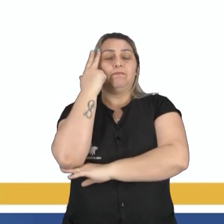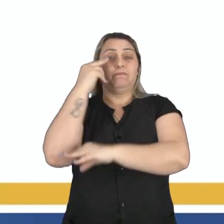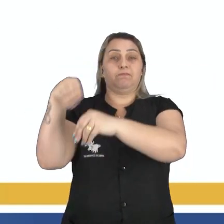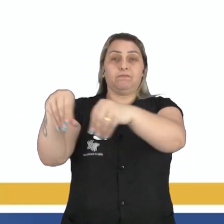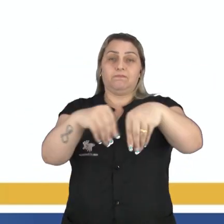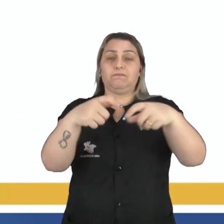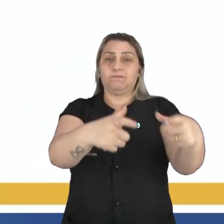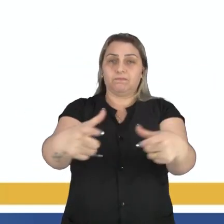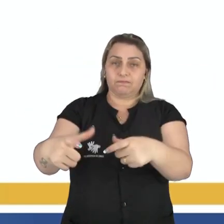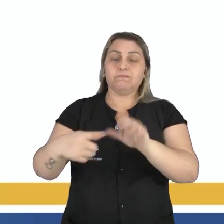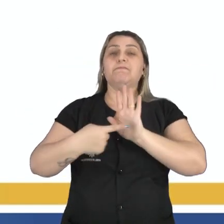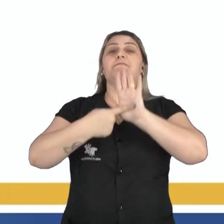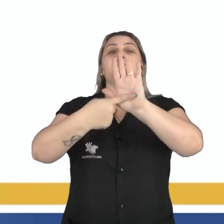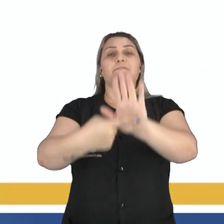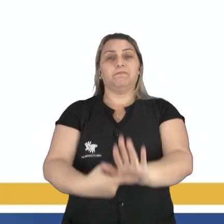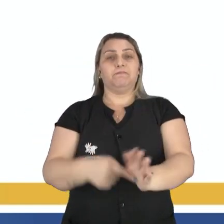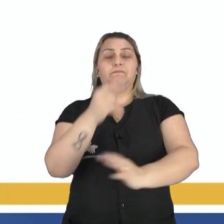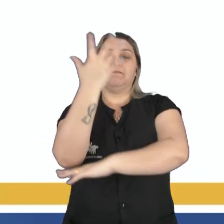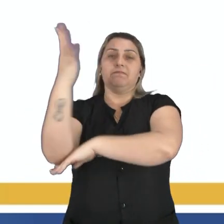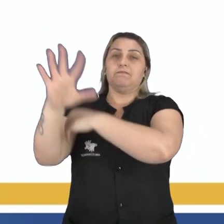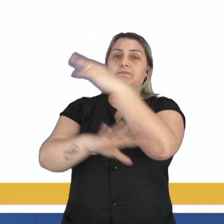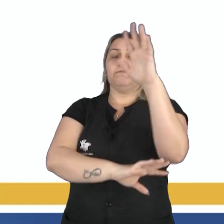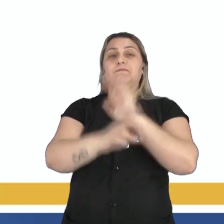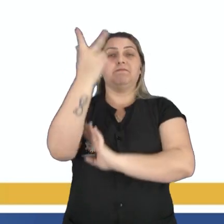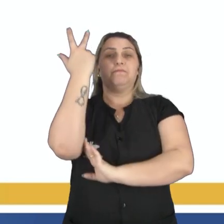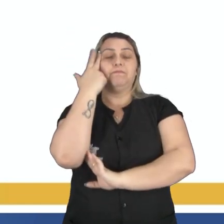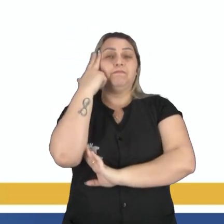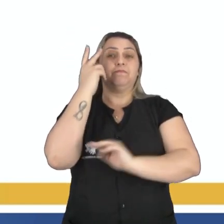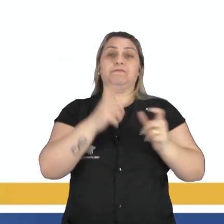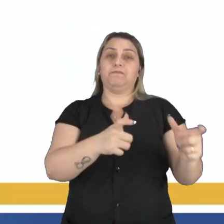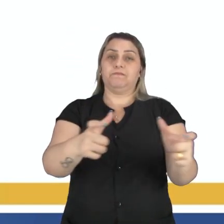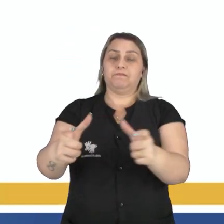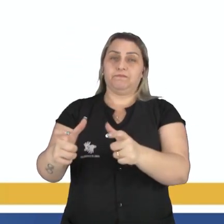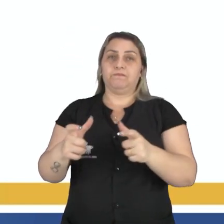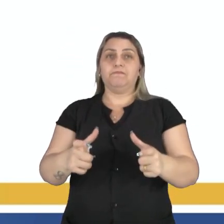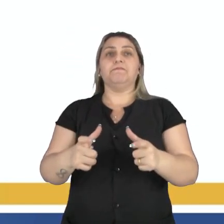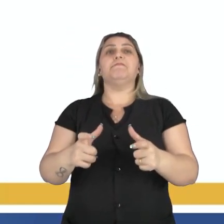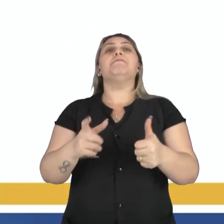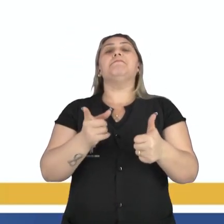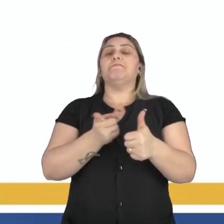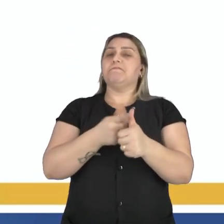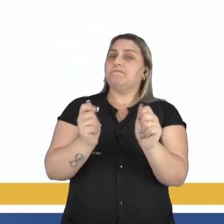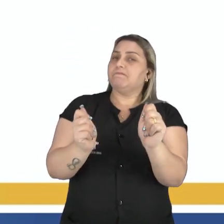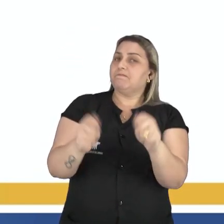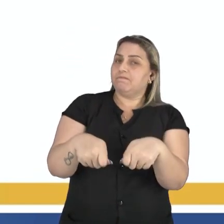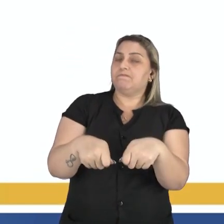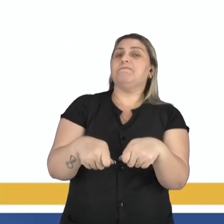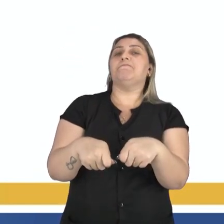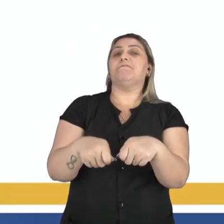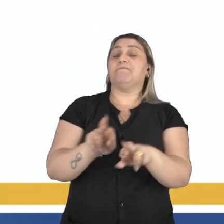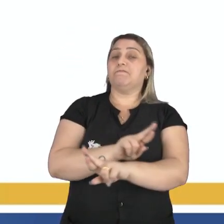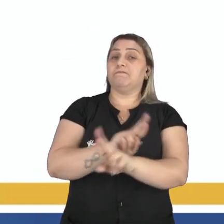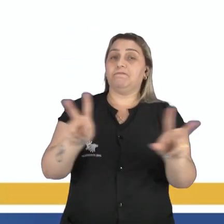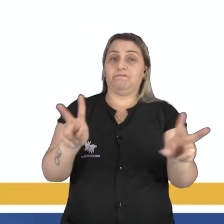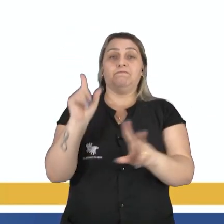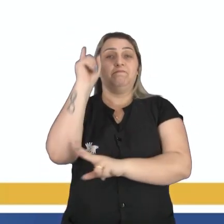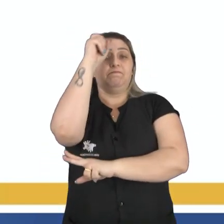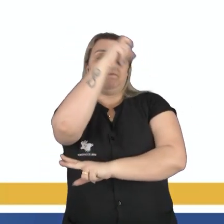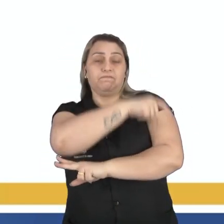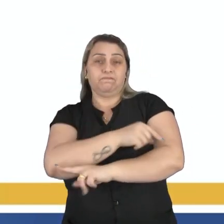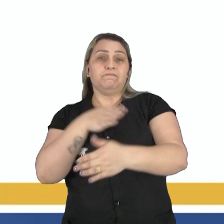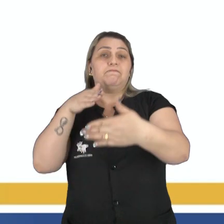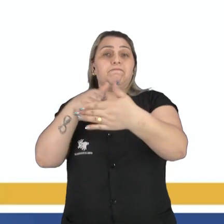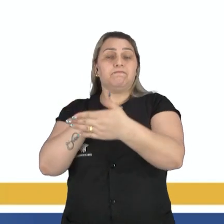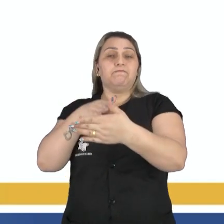muitos locais que apresentam paisagens naturais. Os lugares mais remotos, com condições adversas ou difíceis da